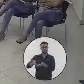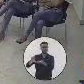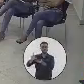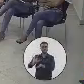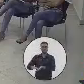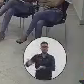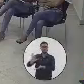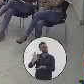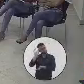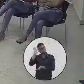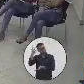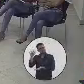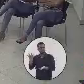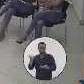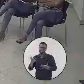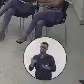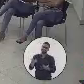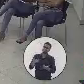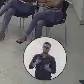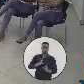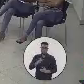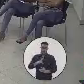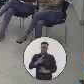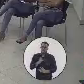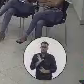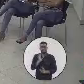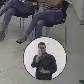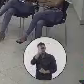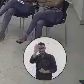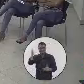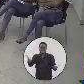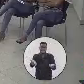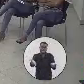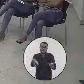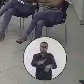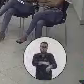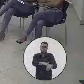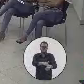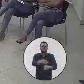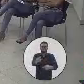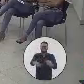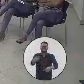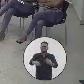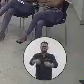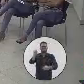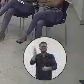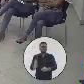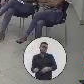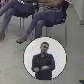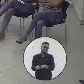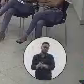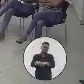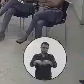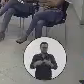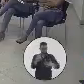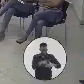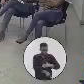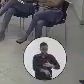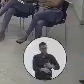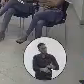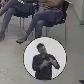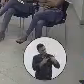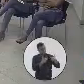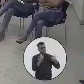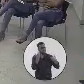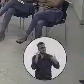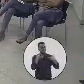Conselhos Regionais de Psicologia, tomaram essa atitude corajosa, principalmente dentro da atual conjuntura brasileira, mas também